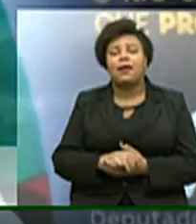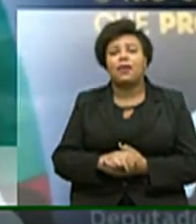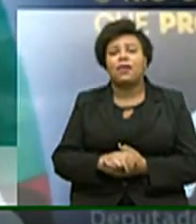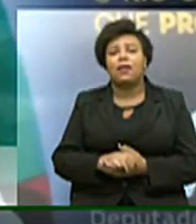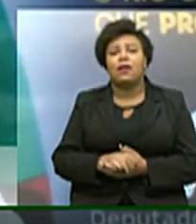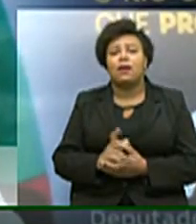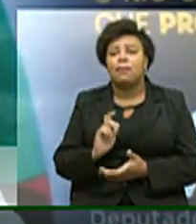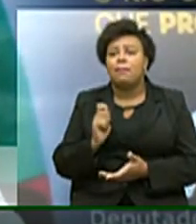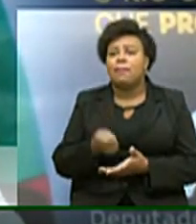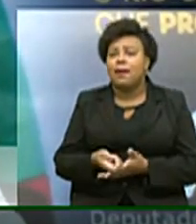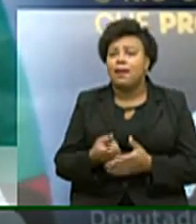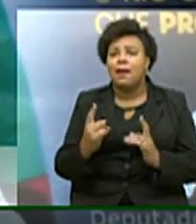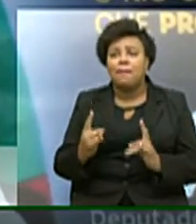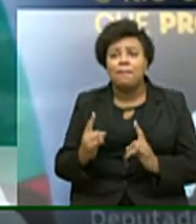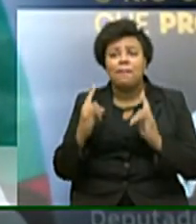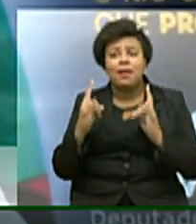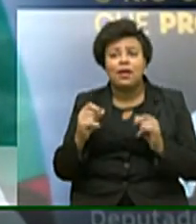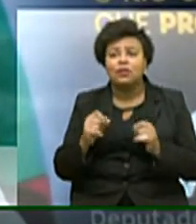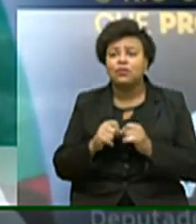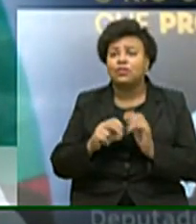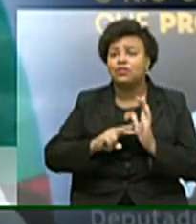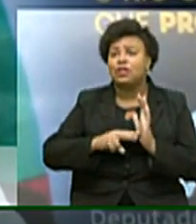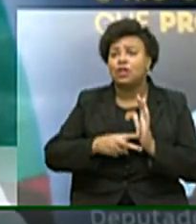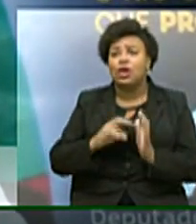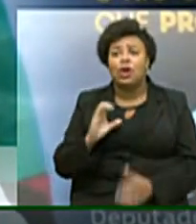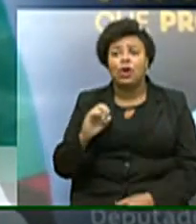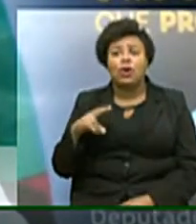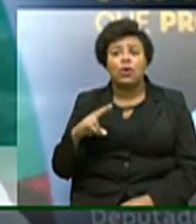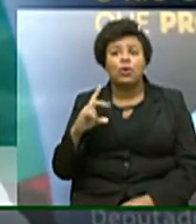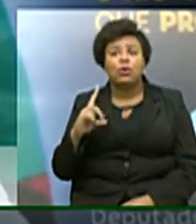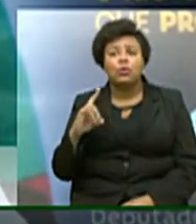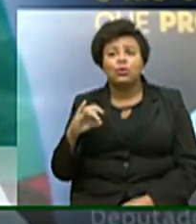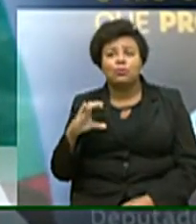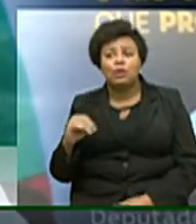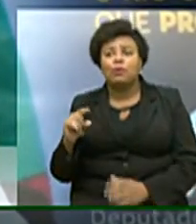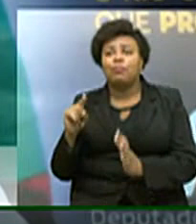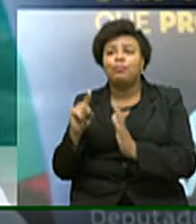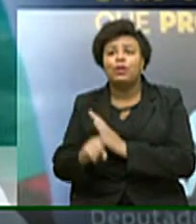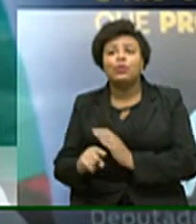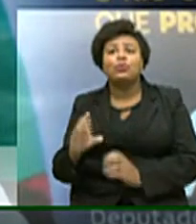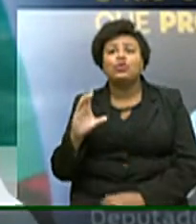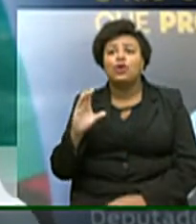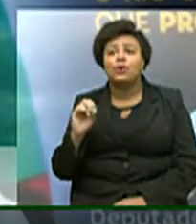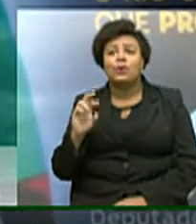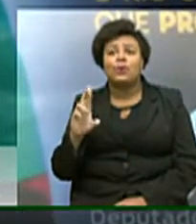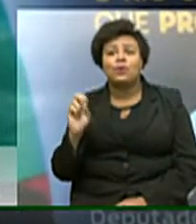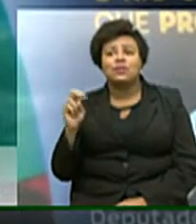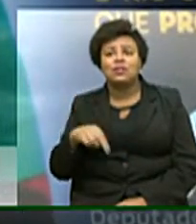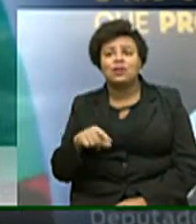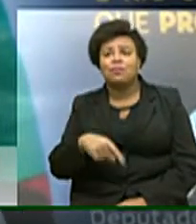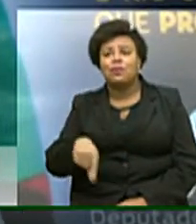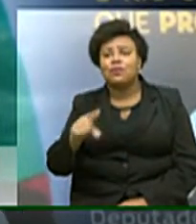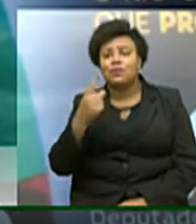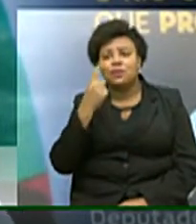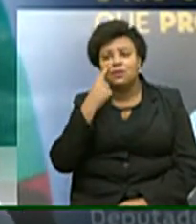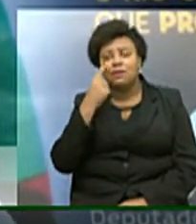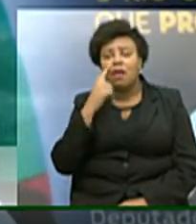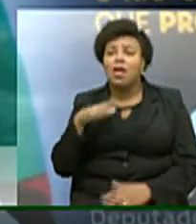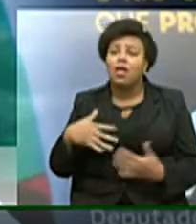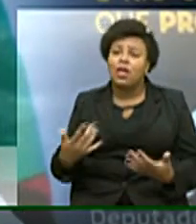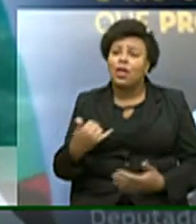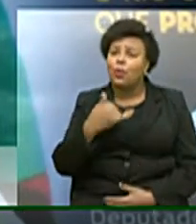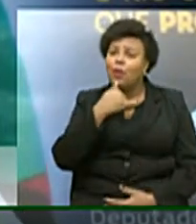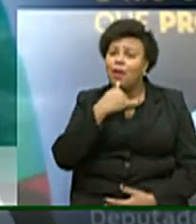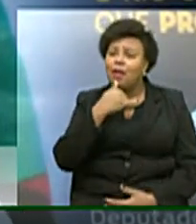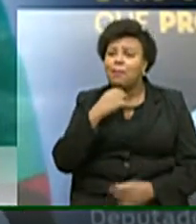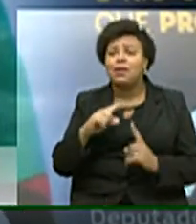quando é prédio, quando é apartamento, fazer condomínio. Pergunte a Corsã daquilo que a gente está falando, que vocês vão verificar. Então, eu lamento, mas